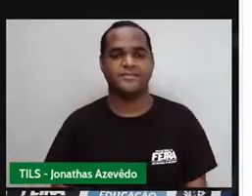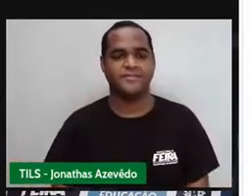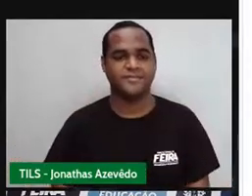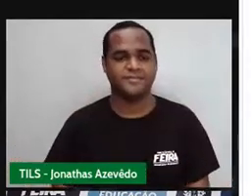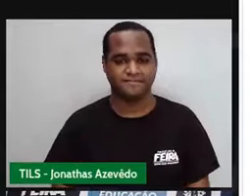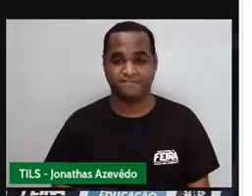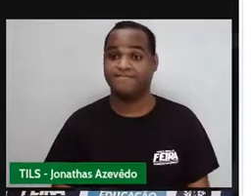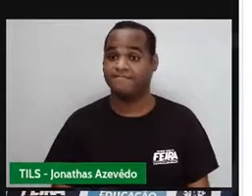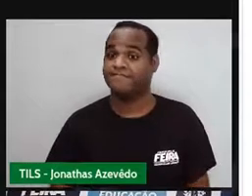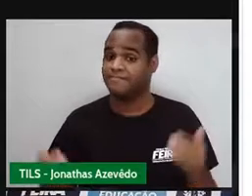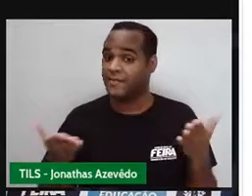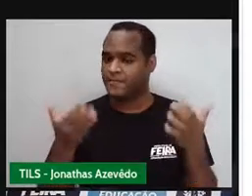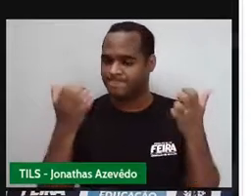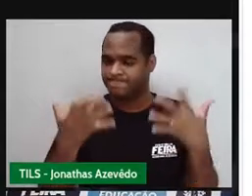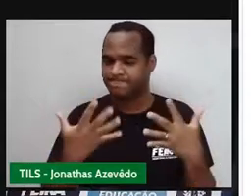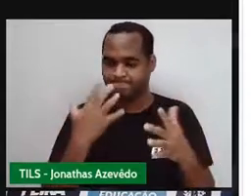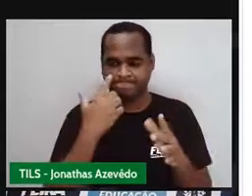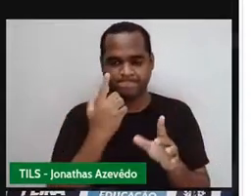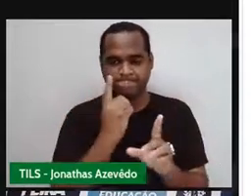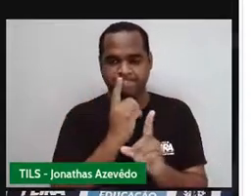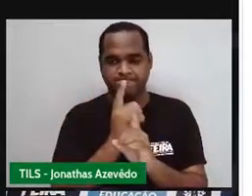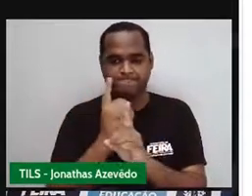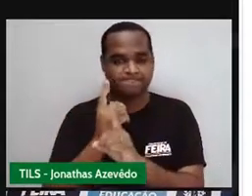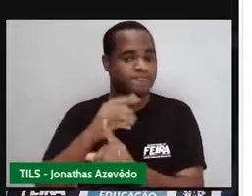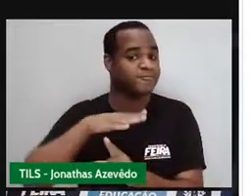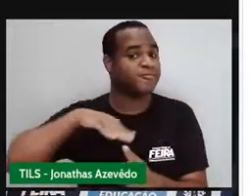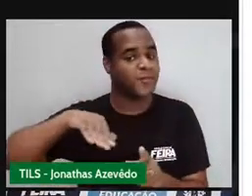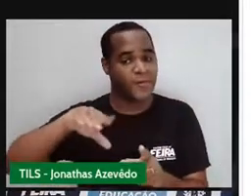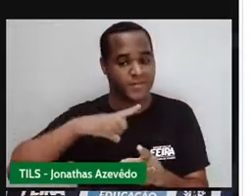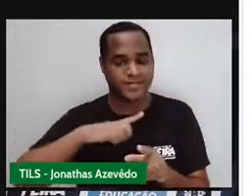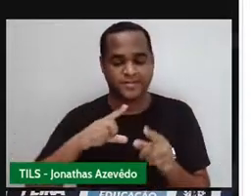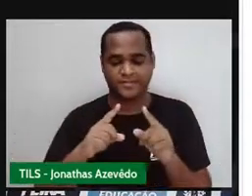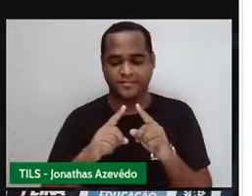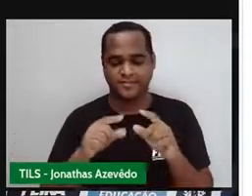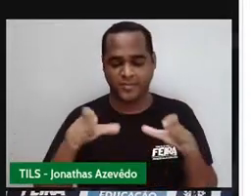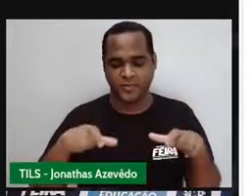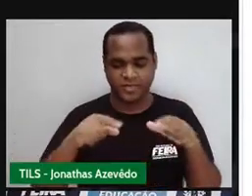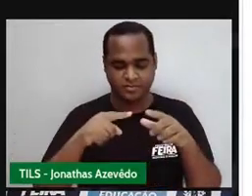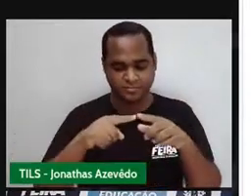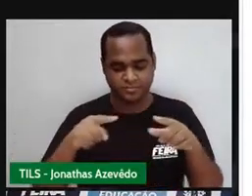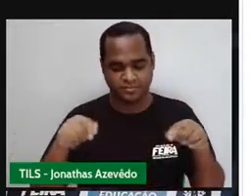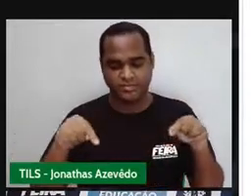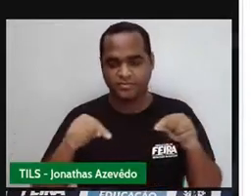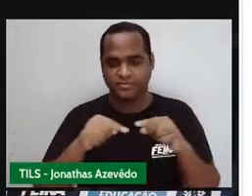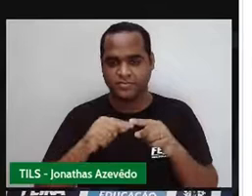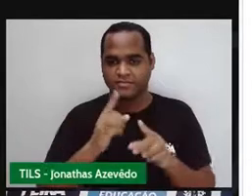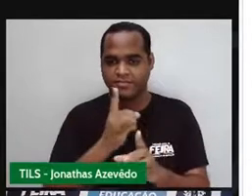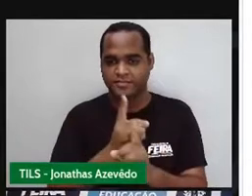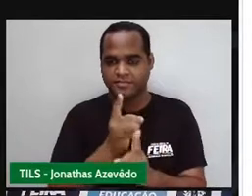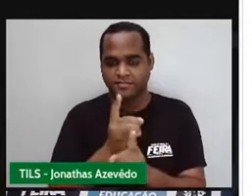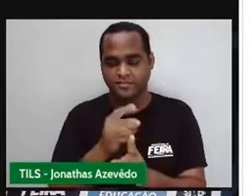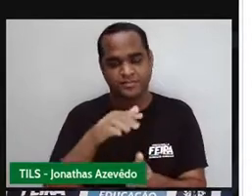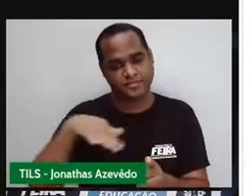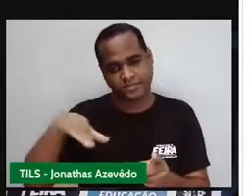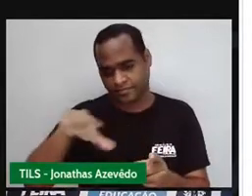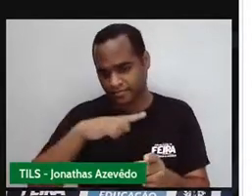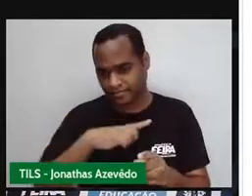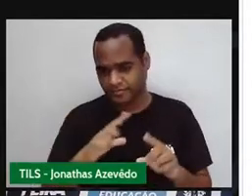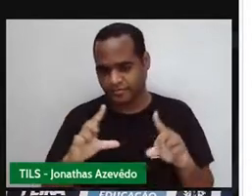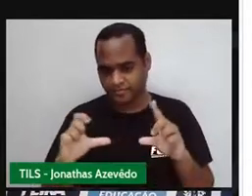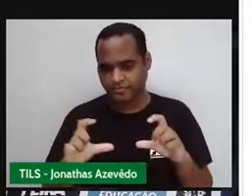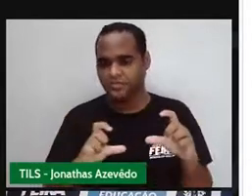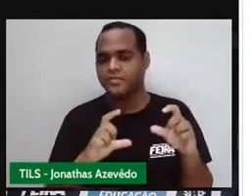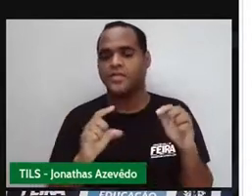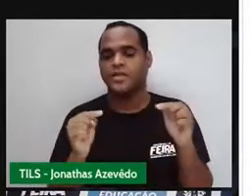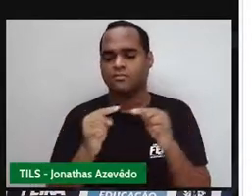nossa tarefa é né encontrar a área da Sala Ó a sala a figura toda da sala